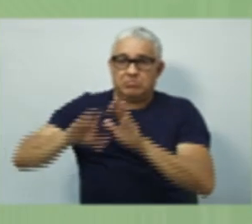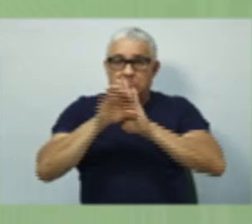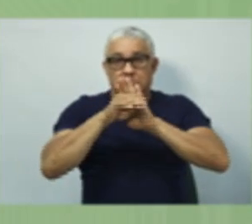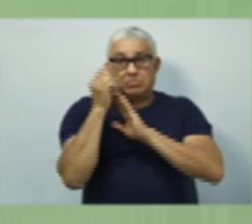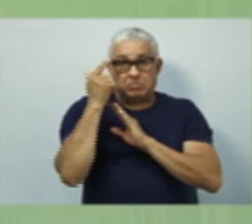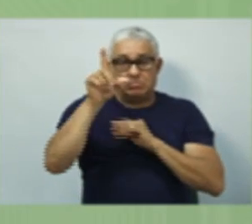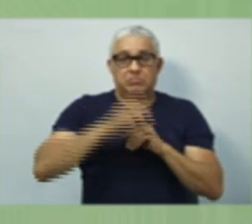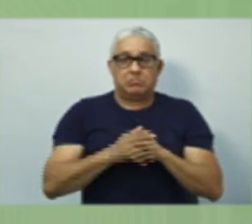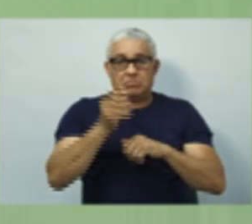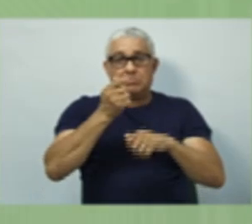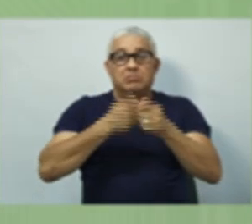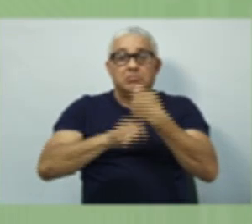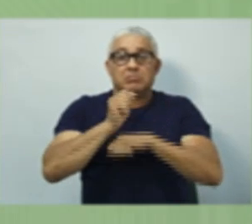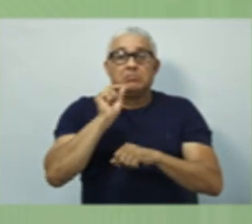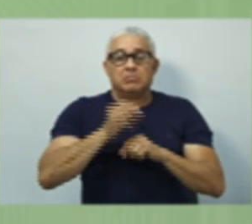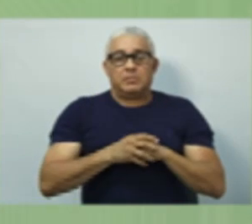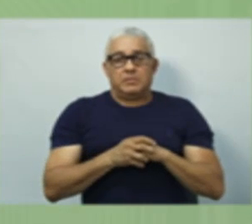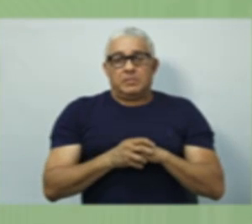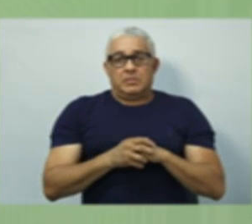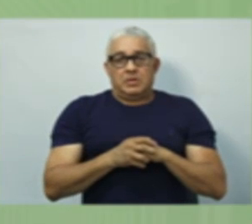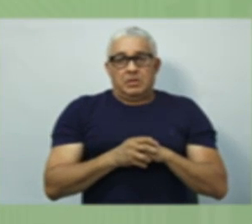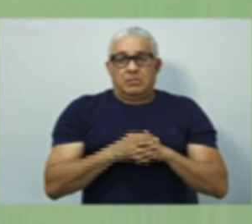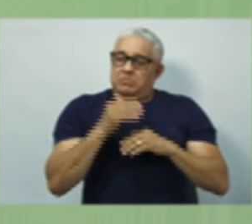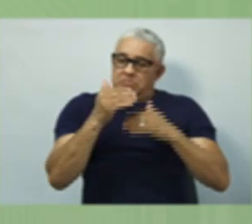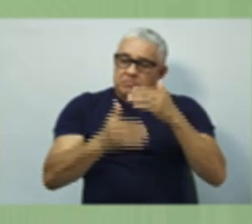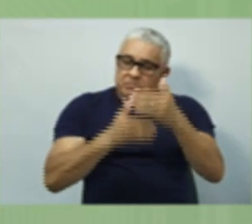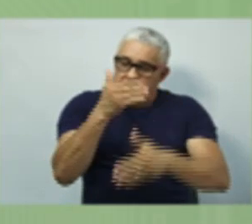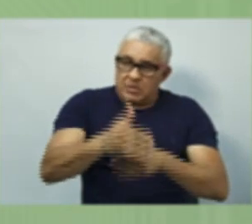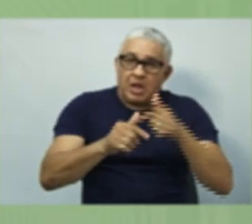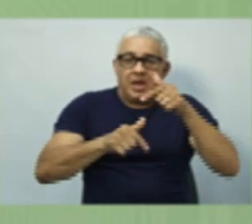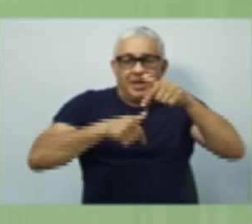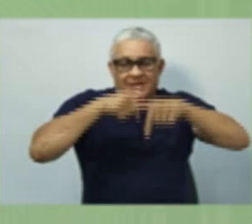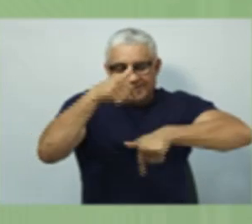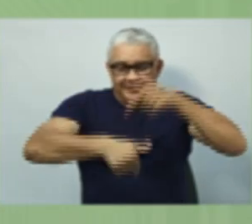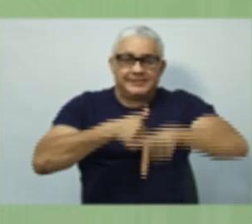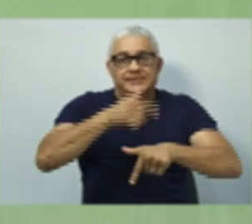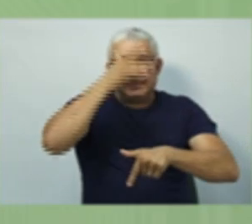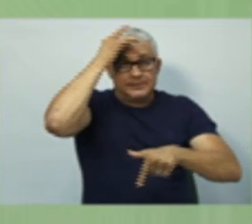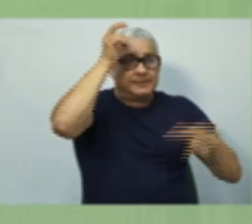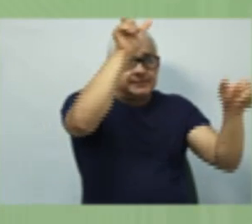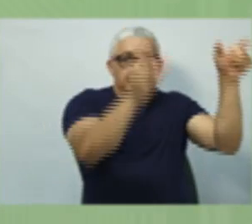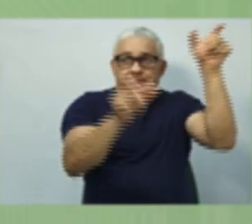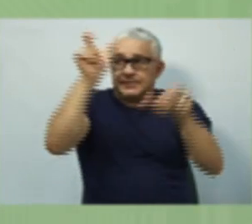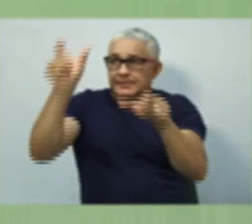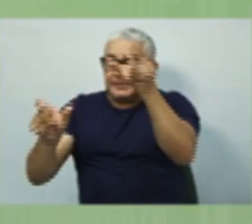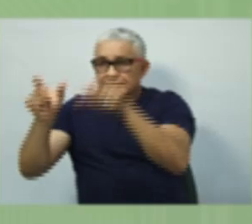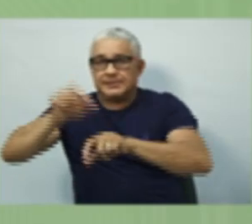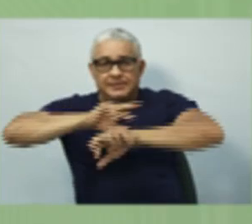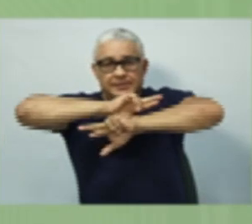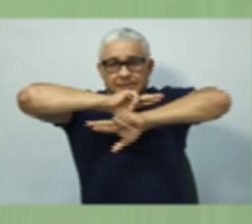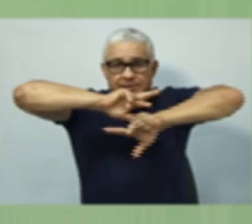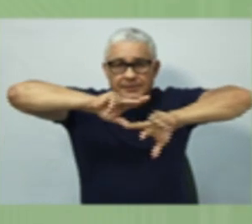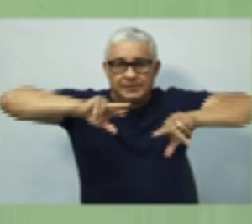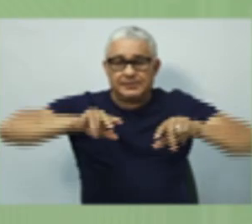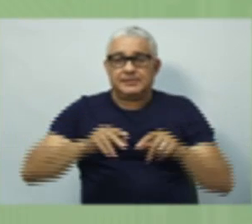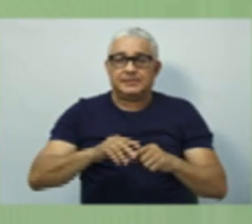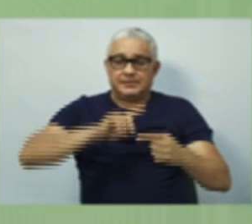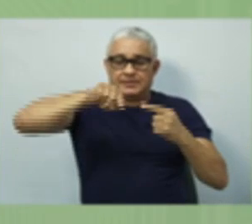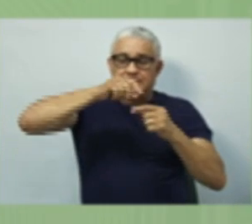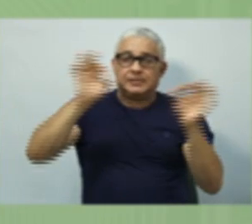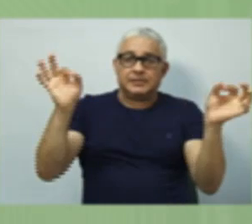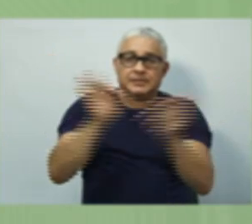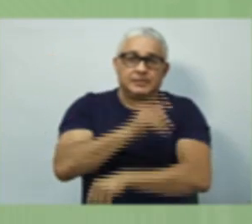aqui, que a administração é o processo de trabalhar com pessoas e recursos para realizar